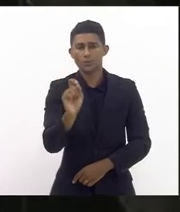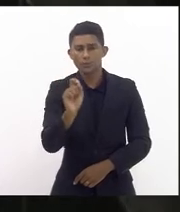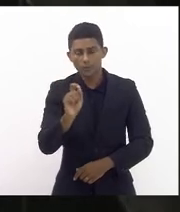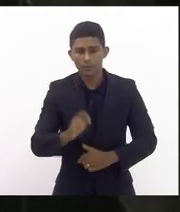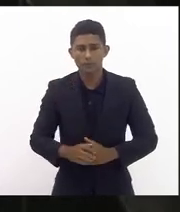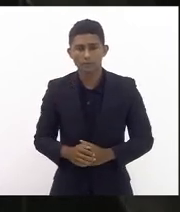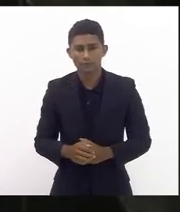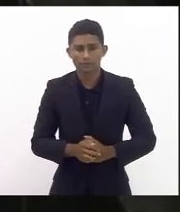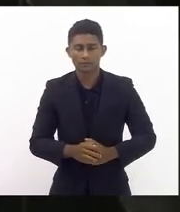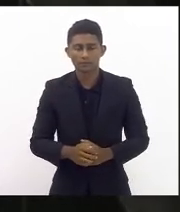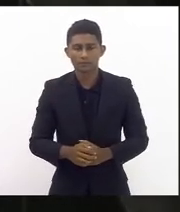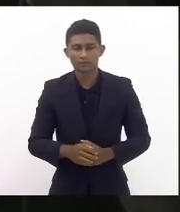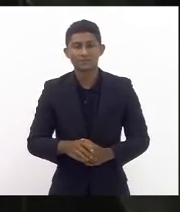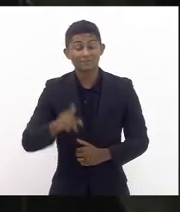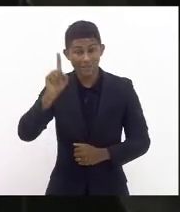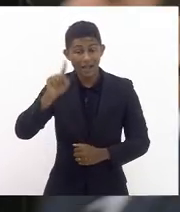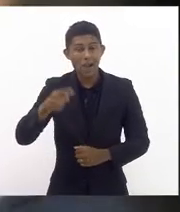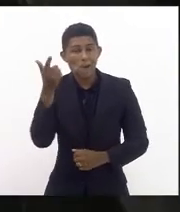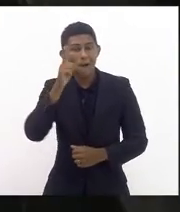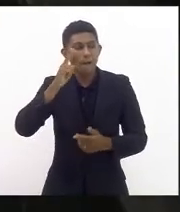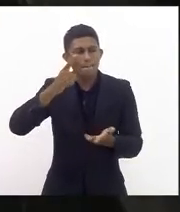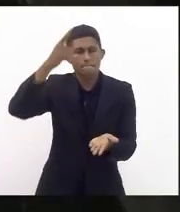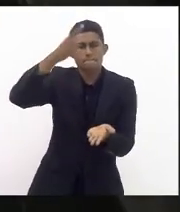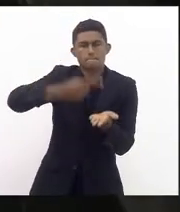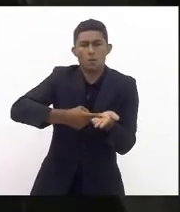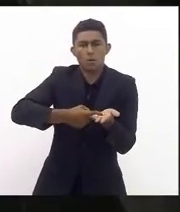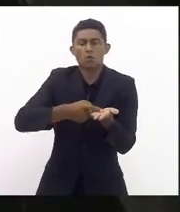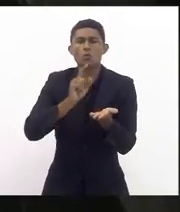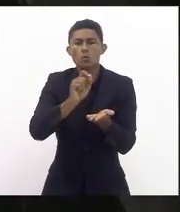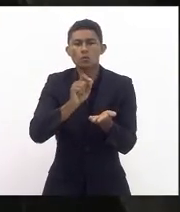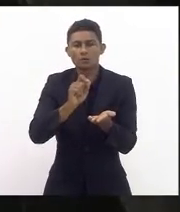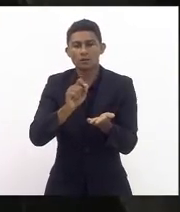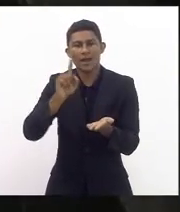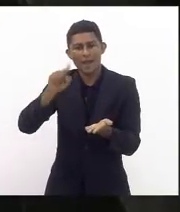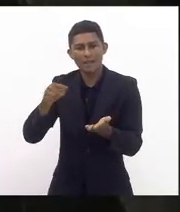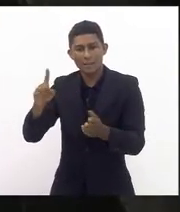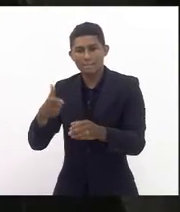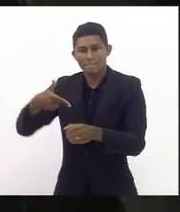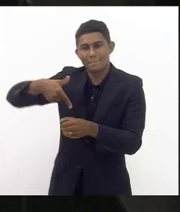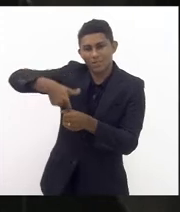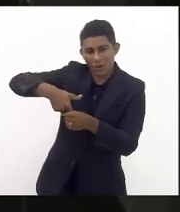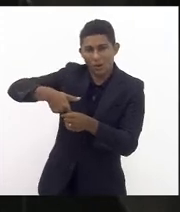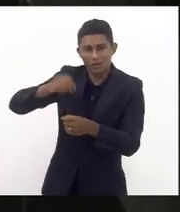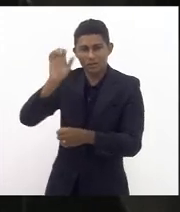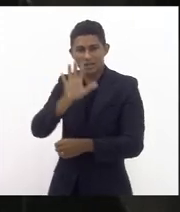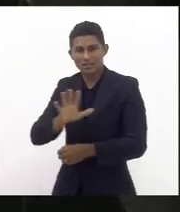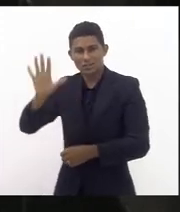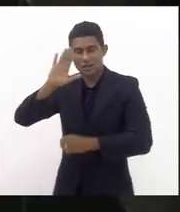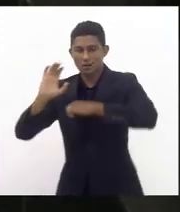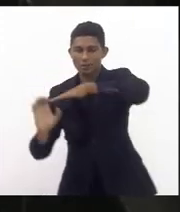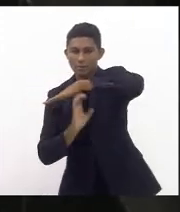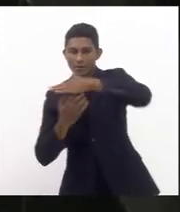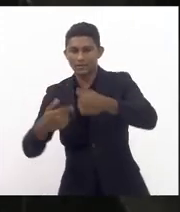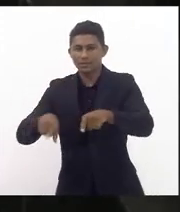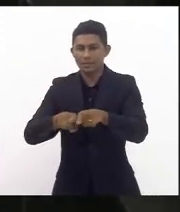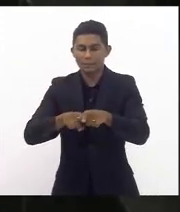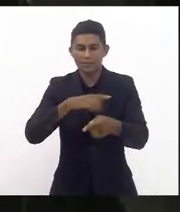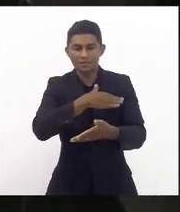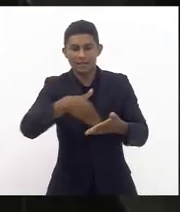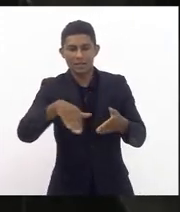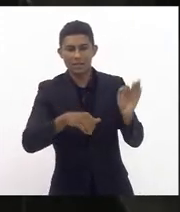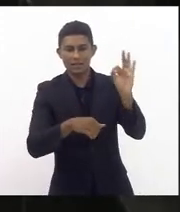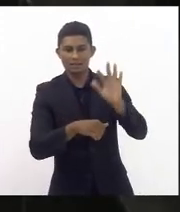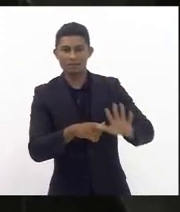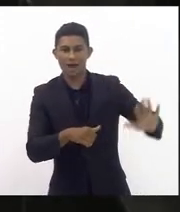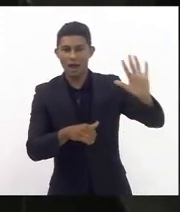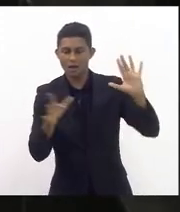que foi a celebração de um acordo entre a Agência Nacional do Petróleo e a Secretaria de Estado de Fazenda para